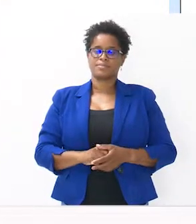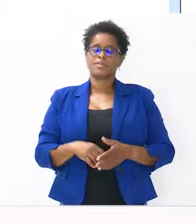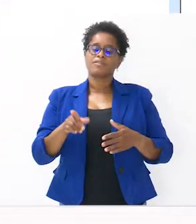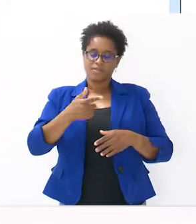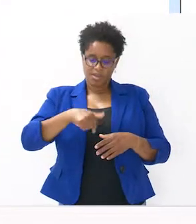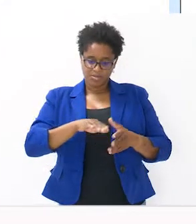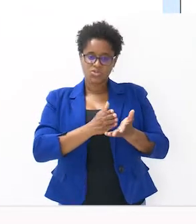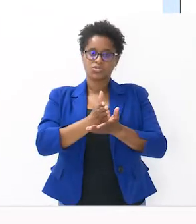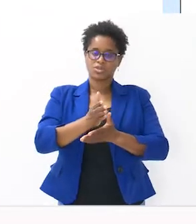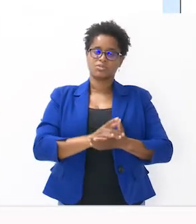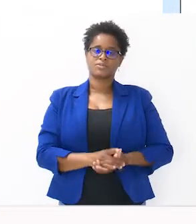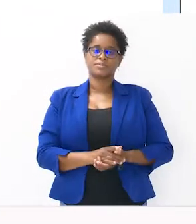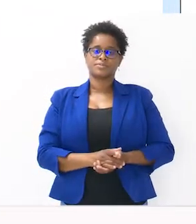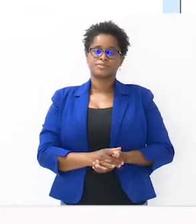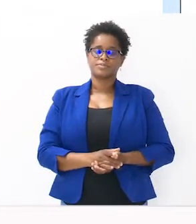Continuemos.